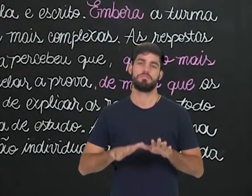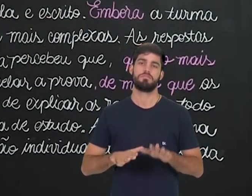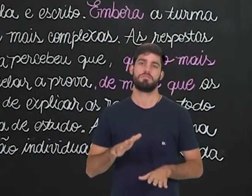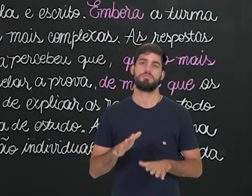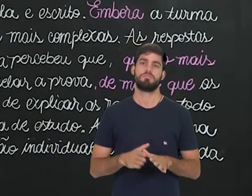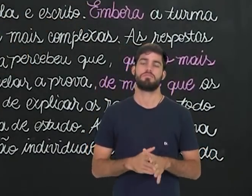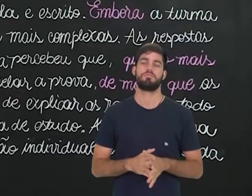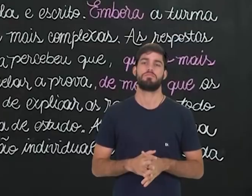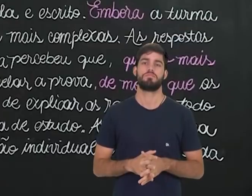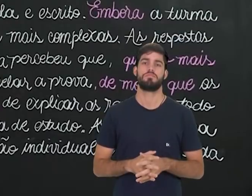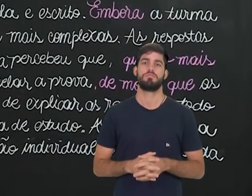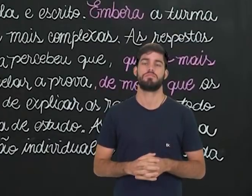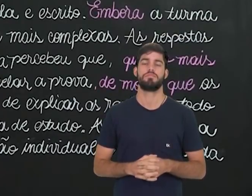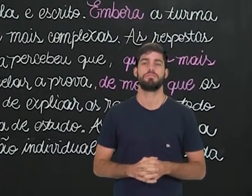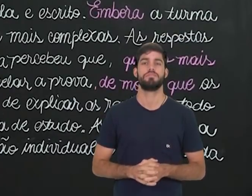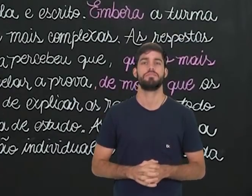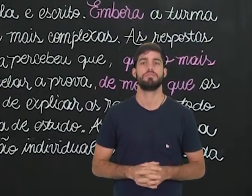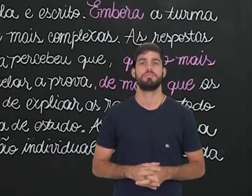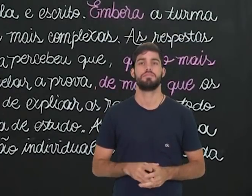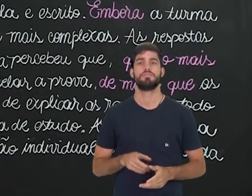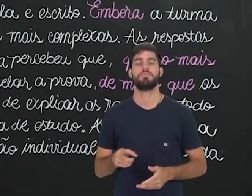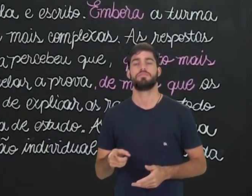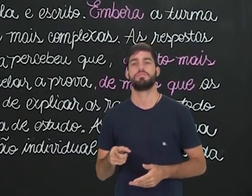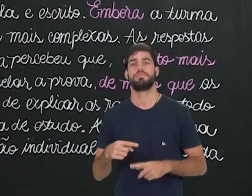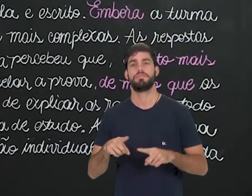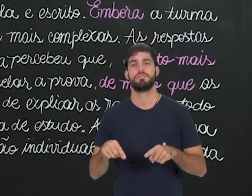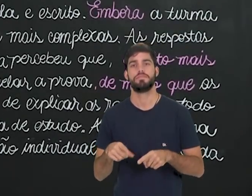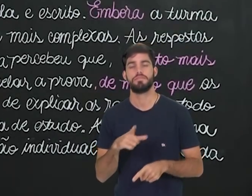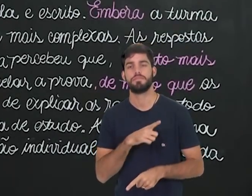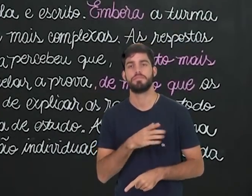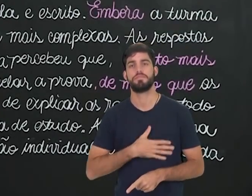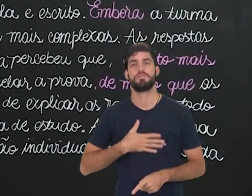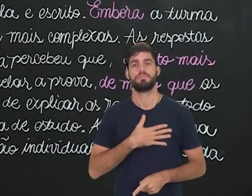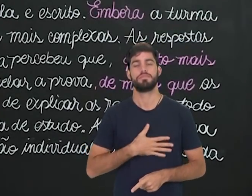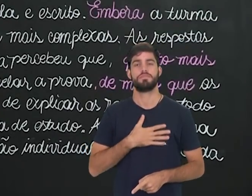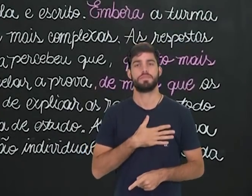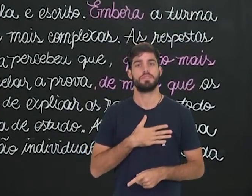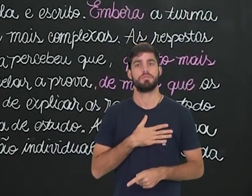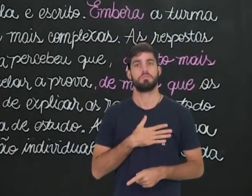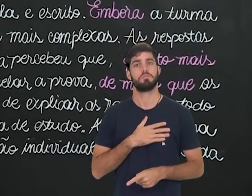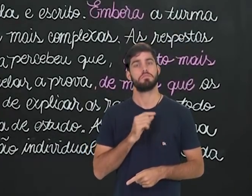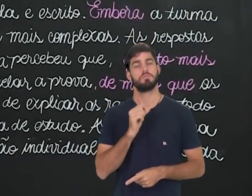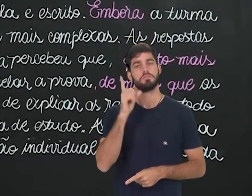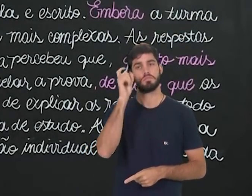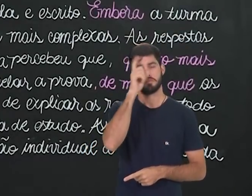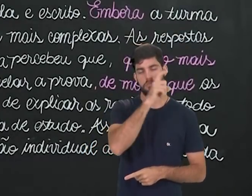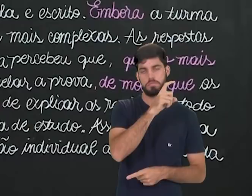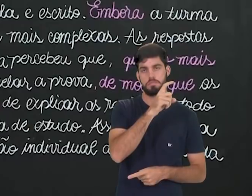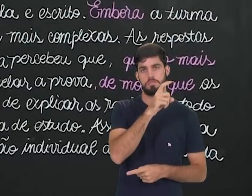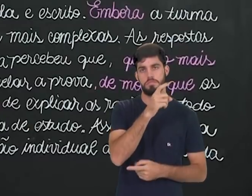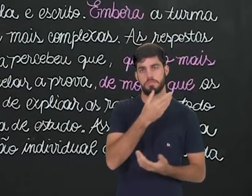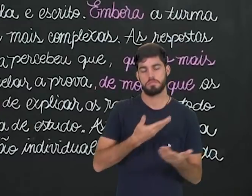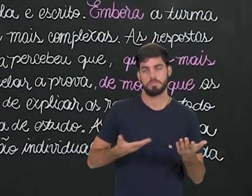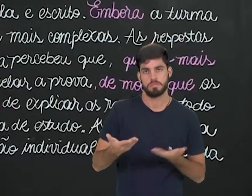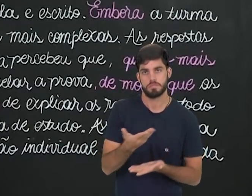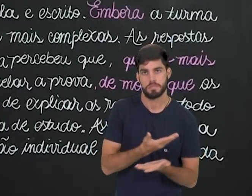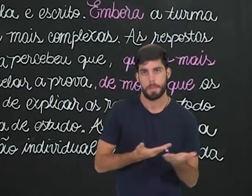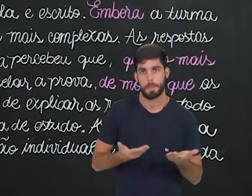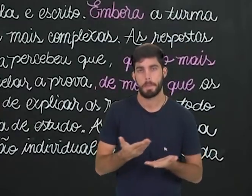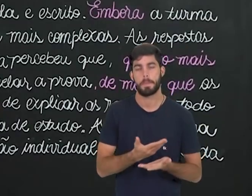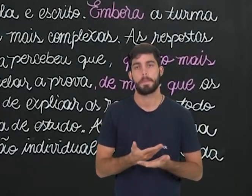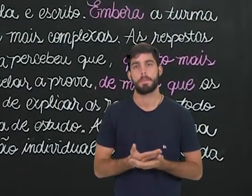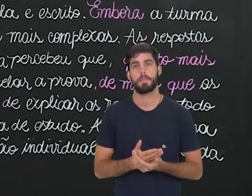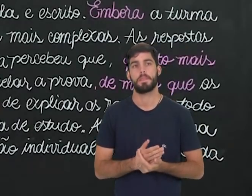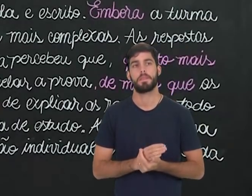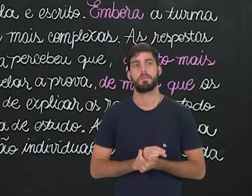concessão é feita com conectivo embora. Embora a turma tenha gostado, foi um pouco difícil. Essa é a relação aqui entre a